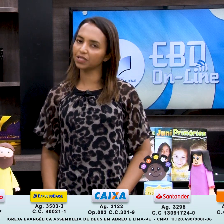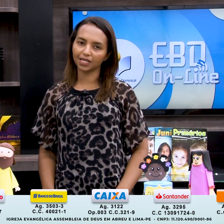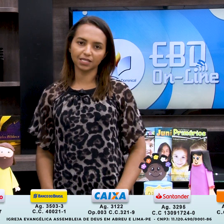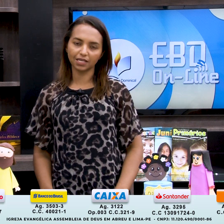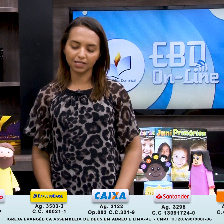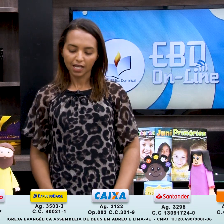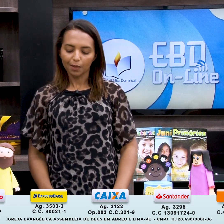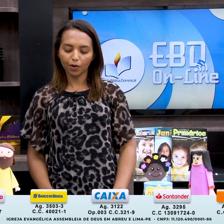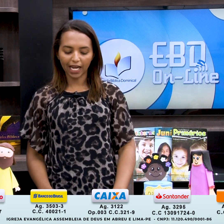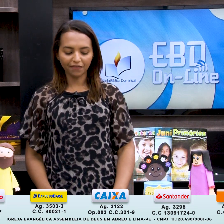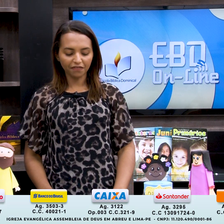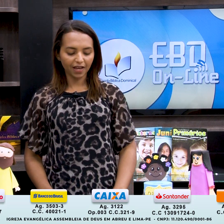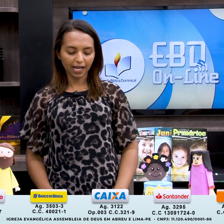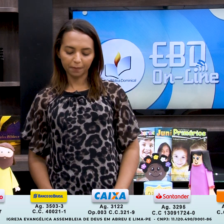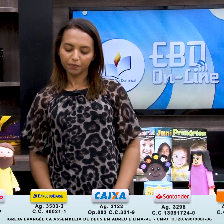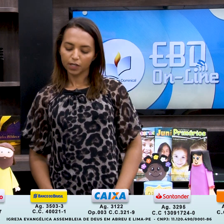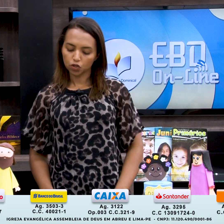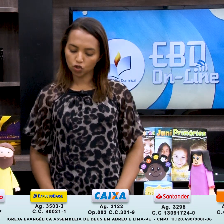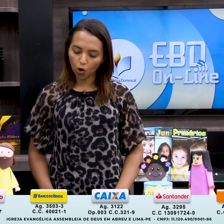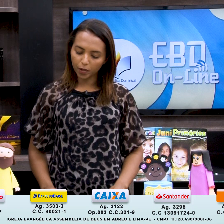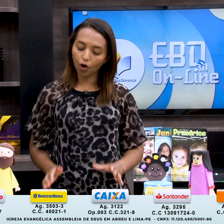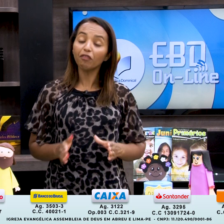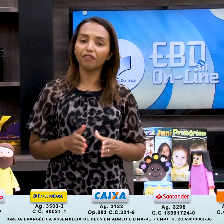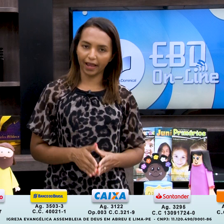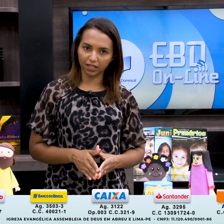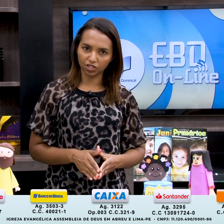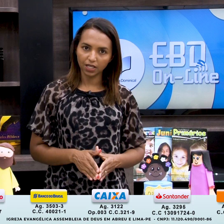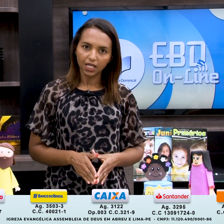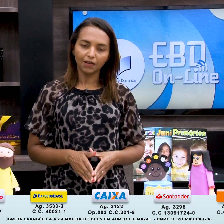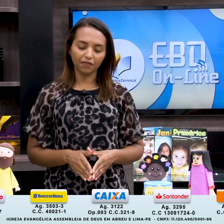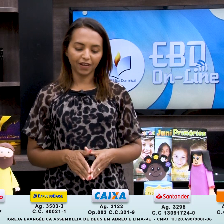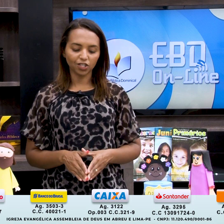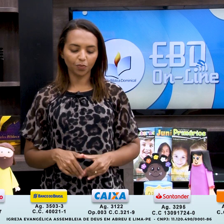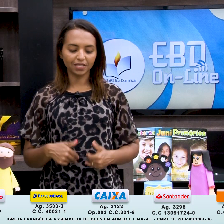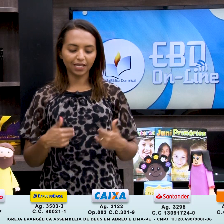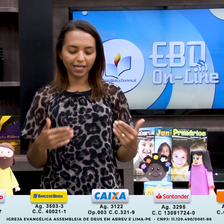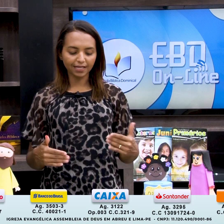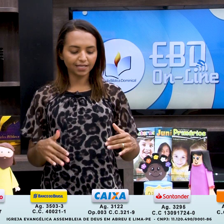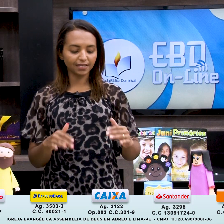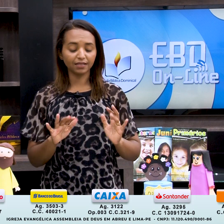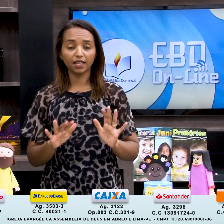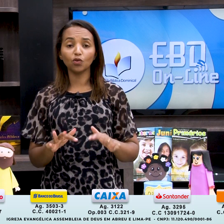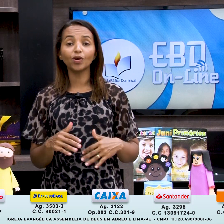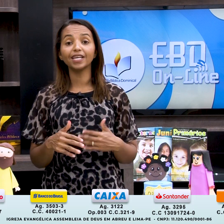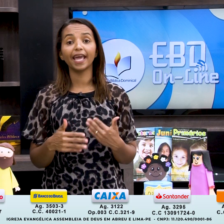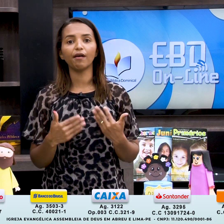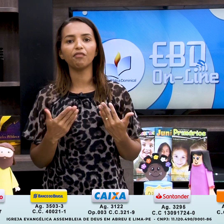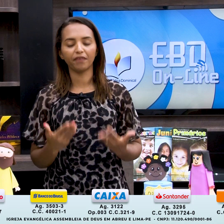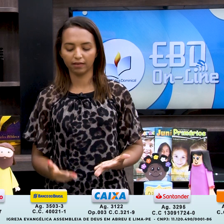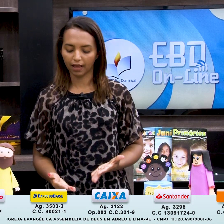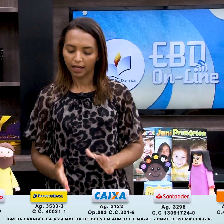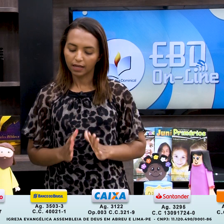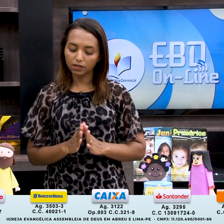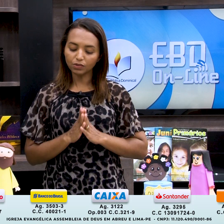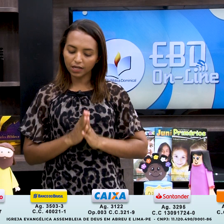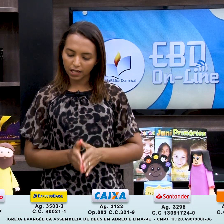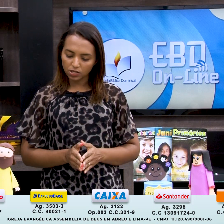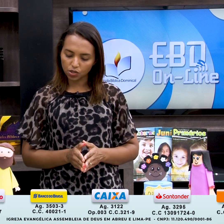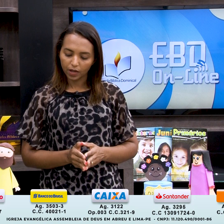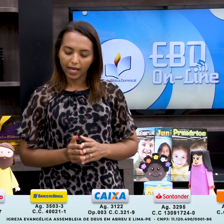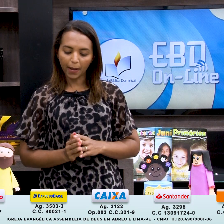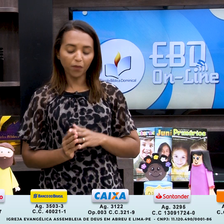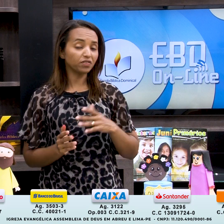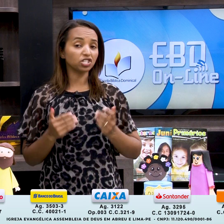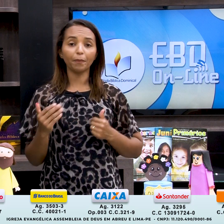é muito interessante porque ela vem falar sobre ofertas né vem falar sobre as crianças entenderem O que é oferta então de